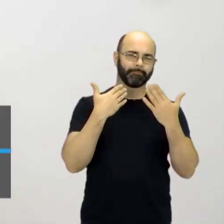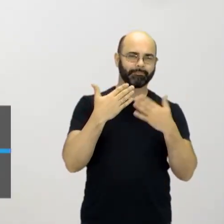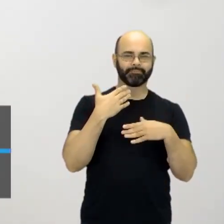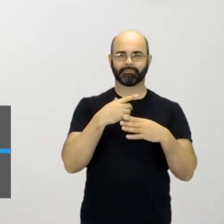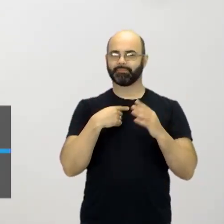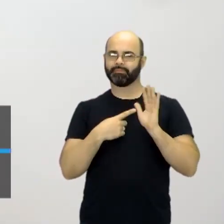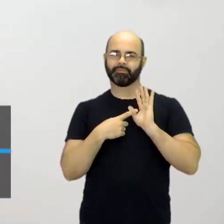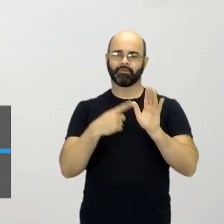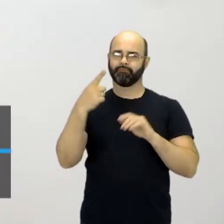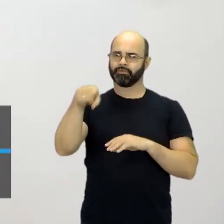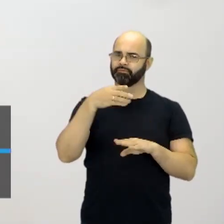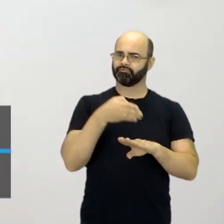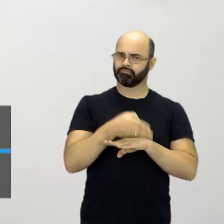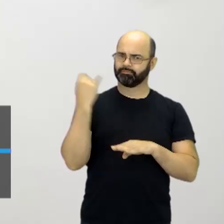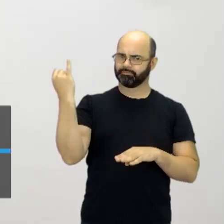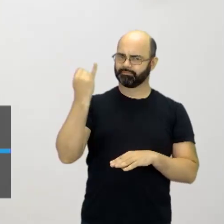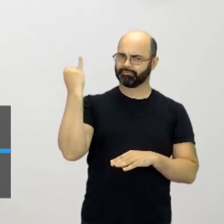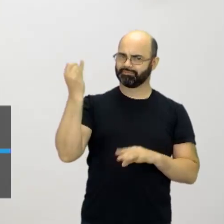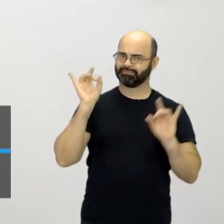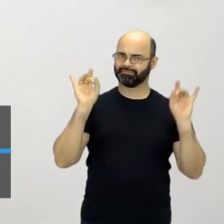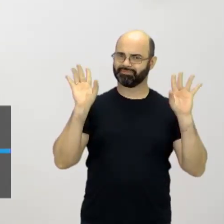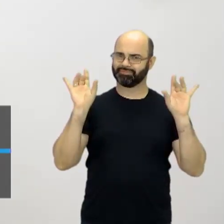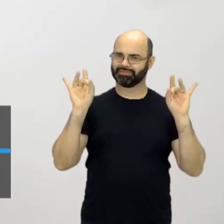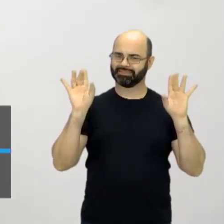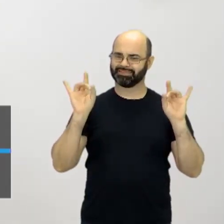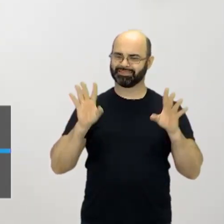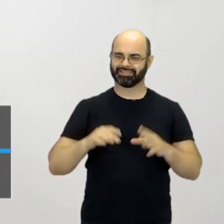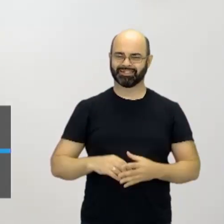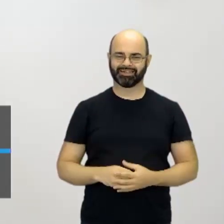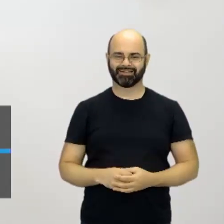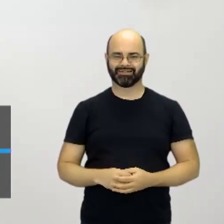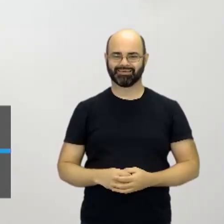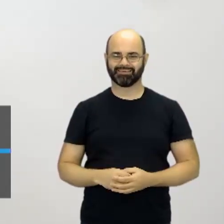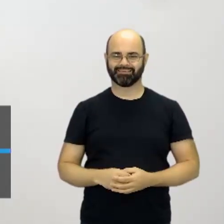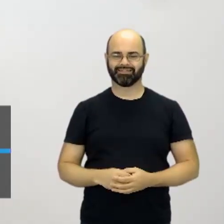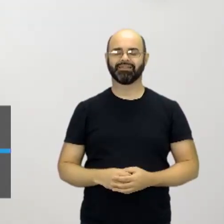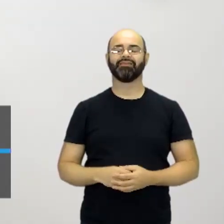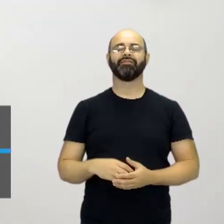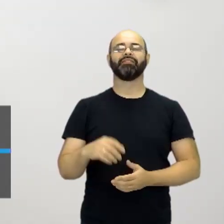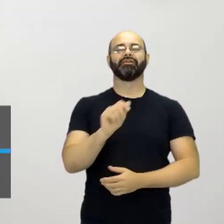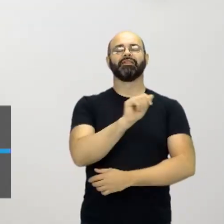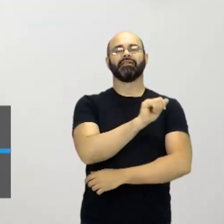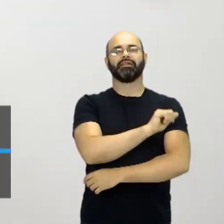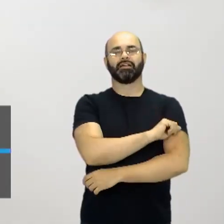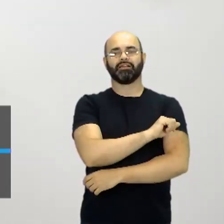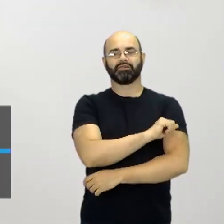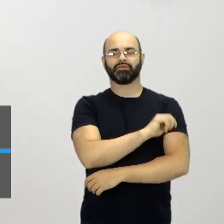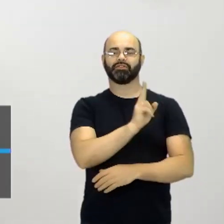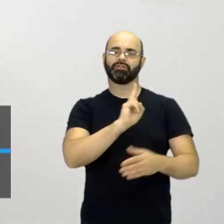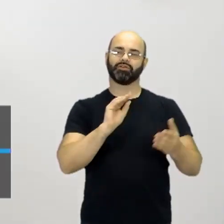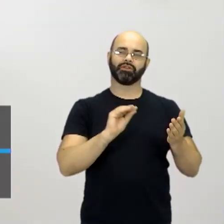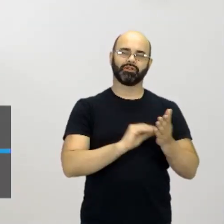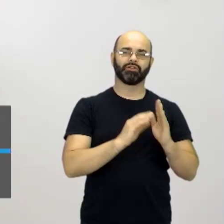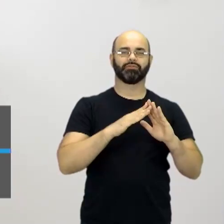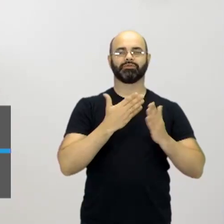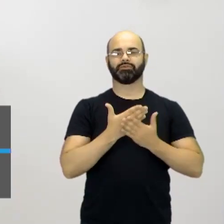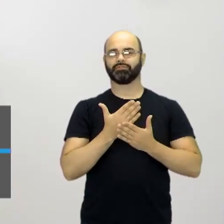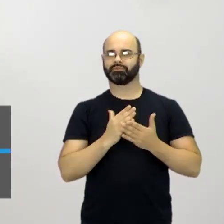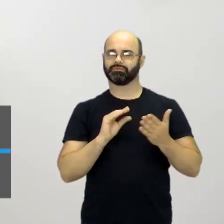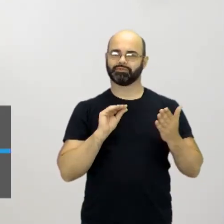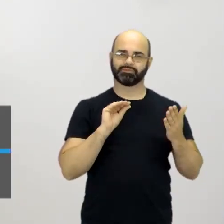a participação de vocês é muito especial mas aí a gente pede que você coloca em uma bolo nome da escola EA cidade de onde está falando